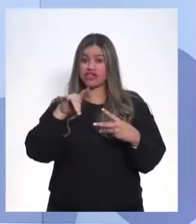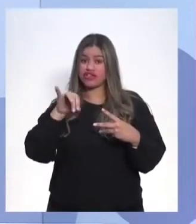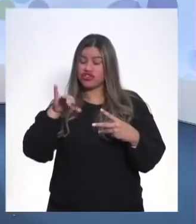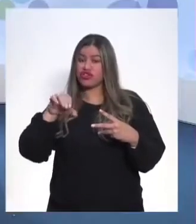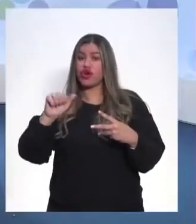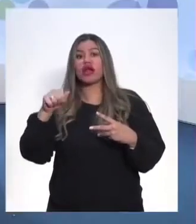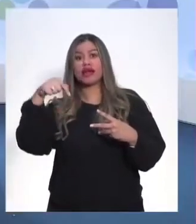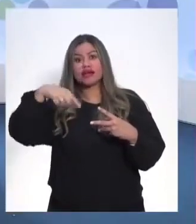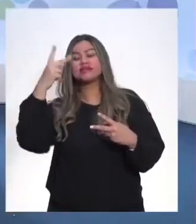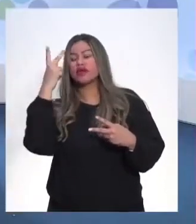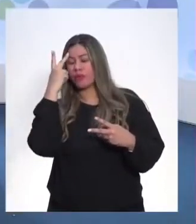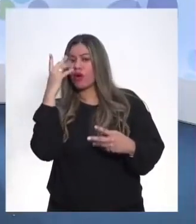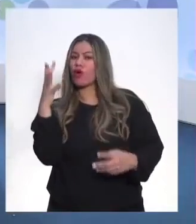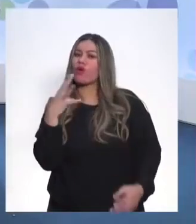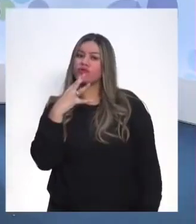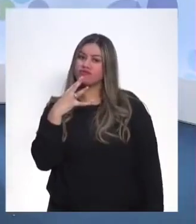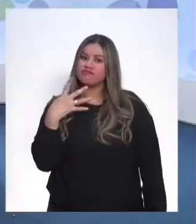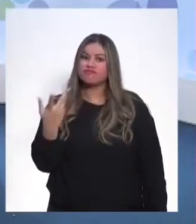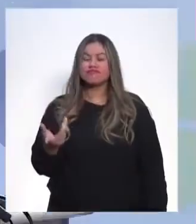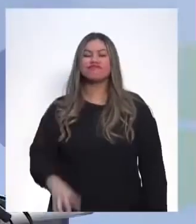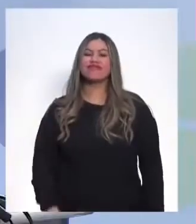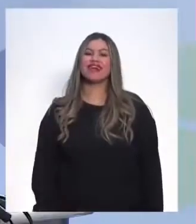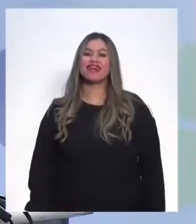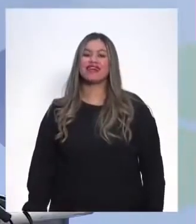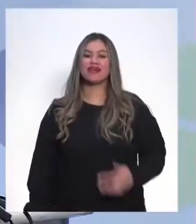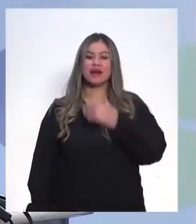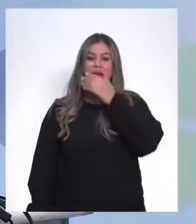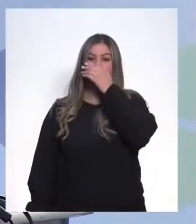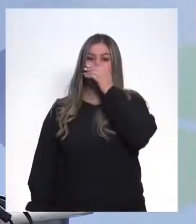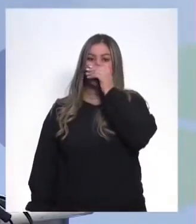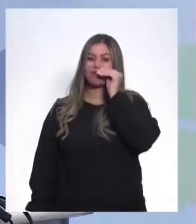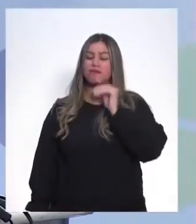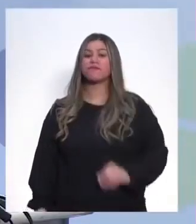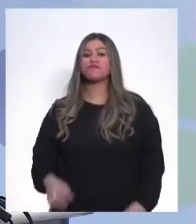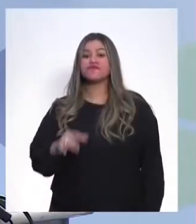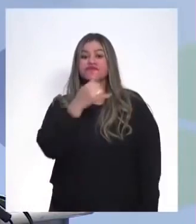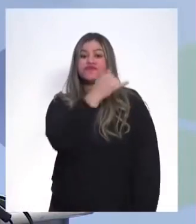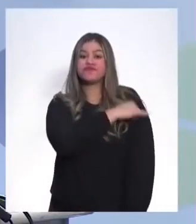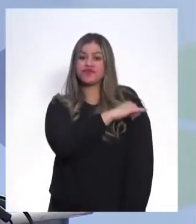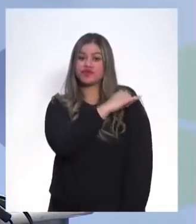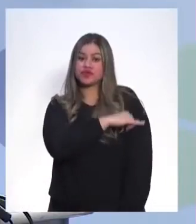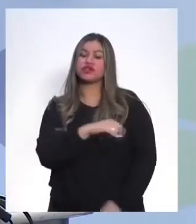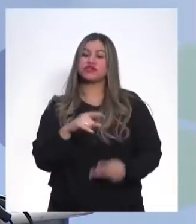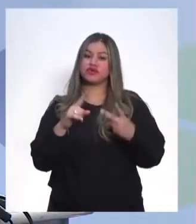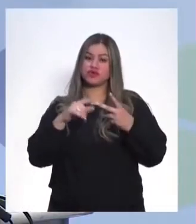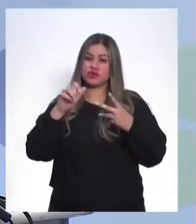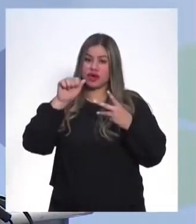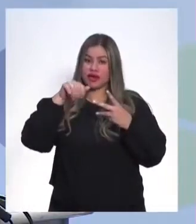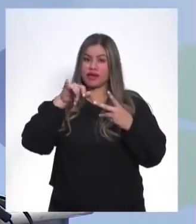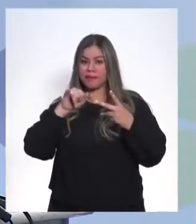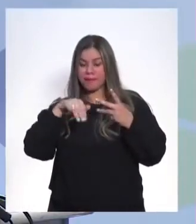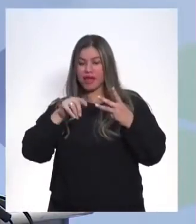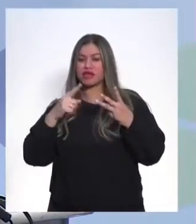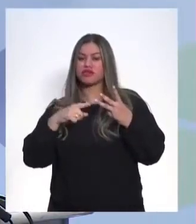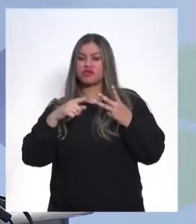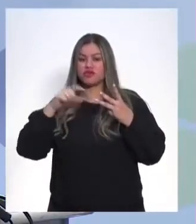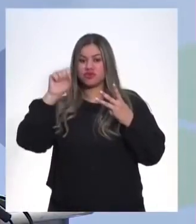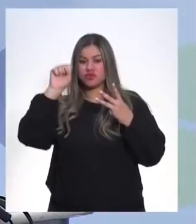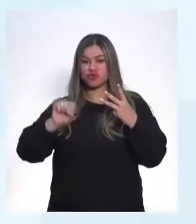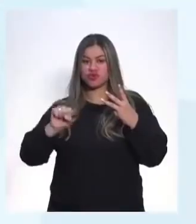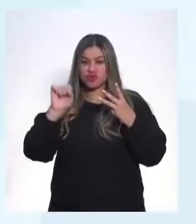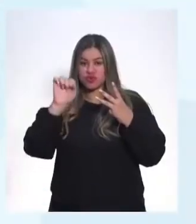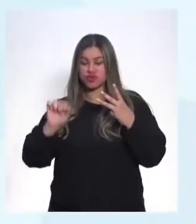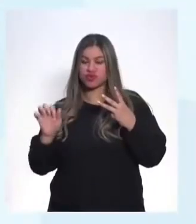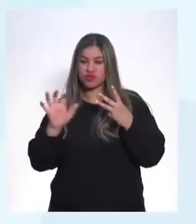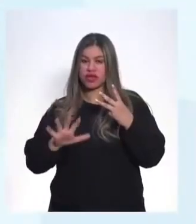mandioca mesmo. Eu conheço como mandioca, né? No Rio de Janeiro é comumente conhecido como aipim, no Nordeste macaxeira e no Sul e Sudeste